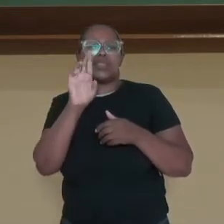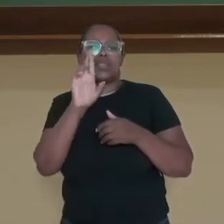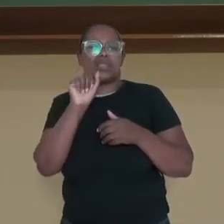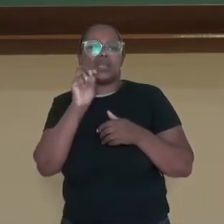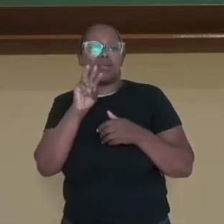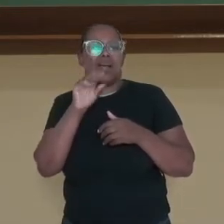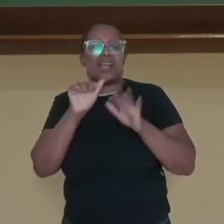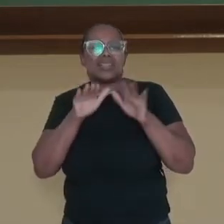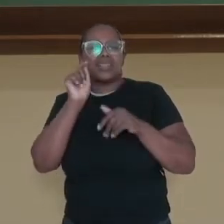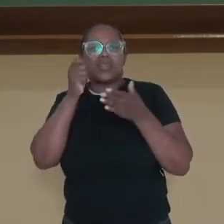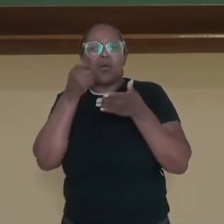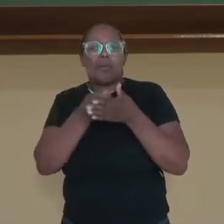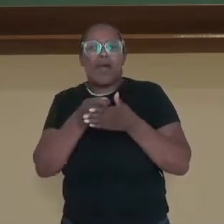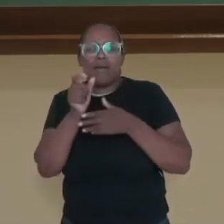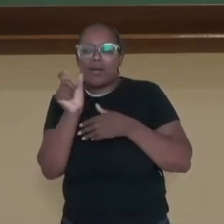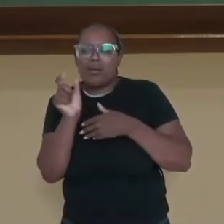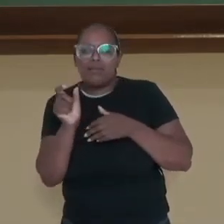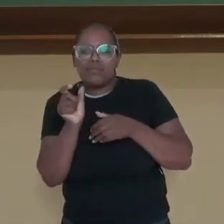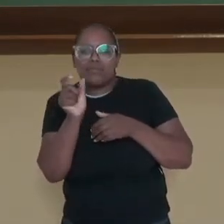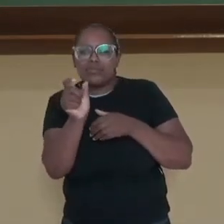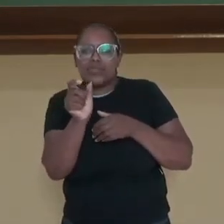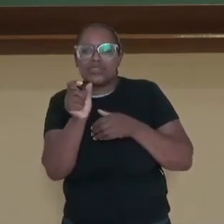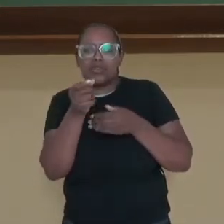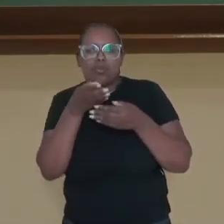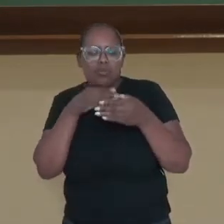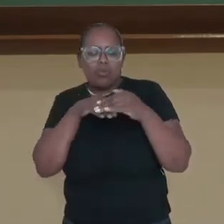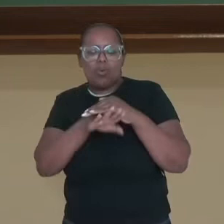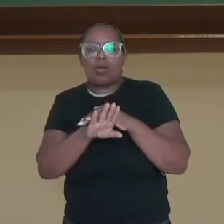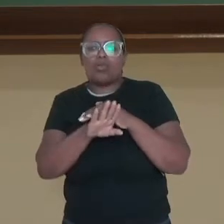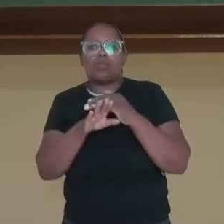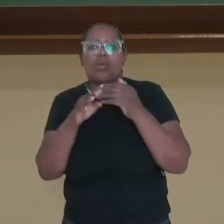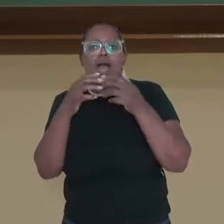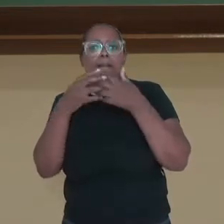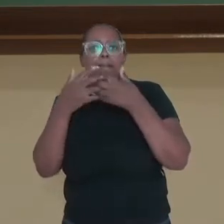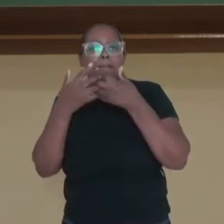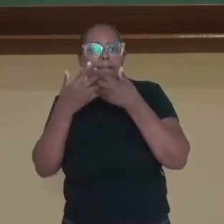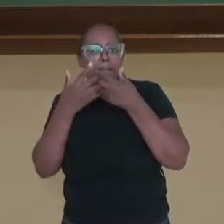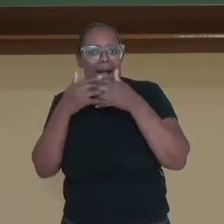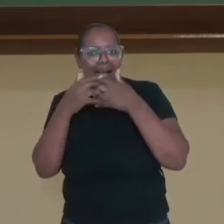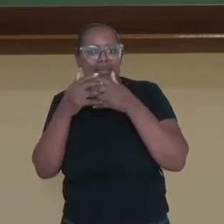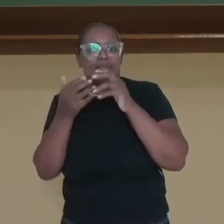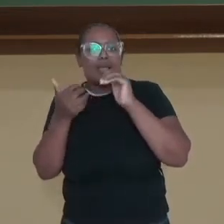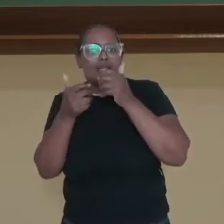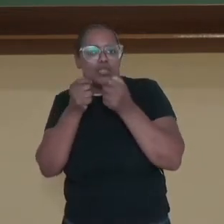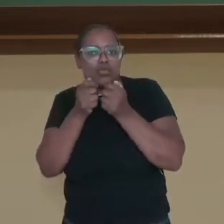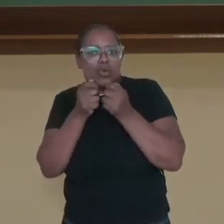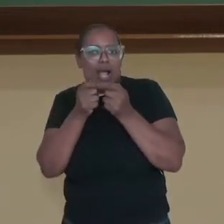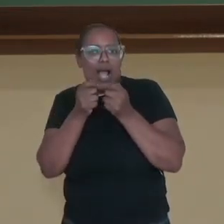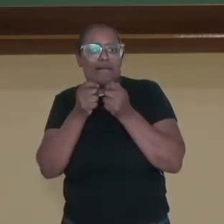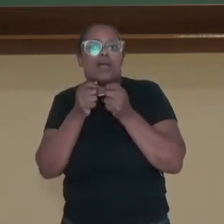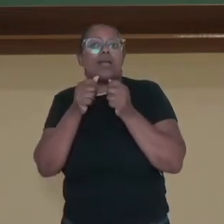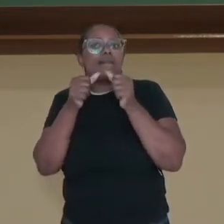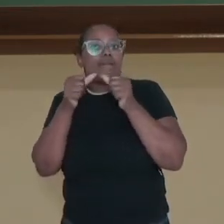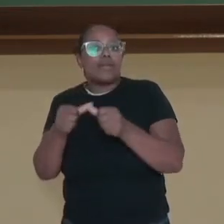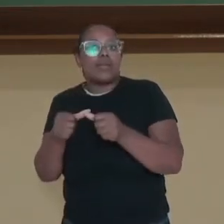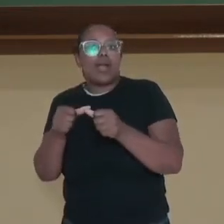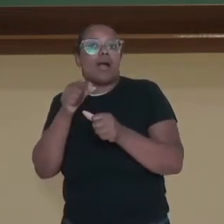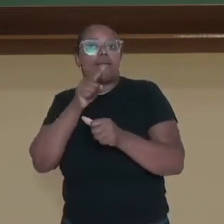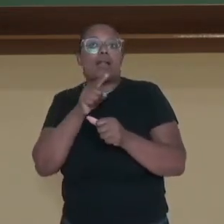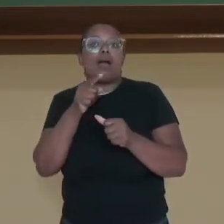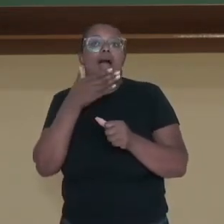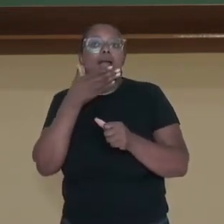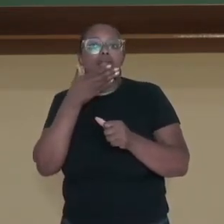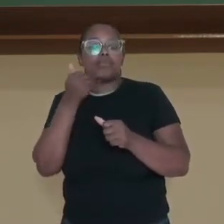uma ficha, colocava na máquina e jogava. Essas máquinas, elas deixavam registradas as